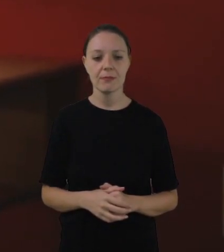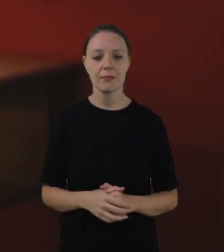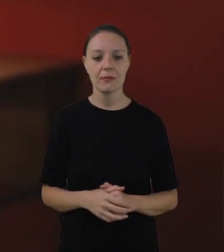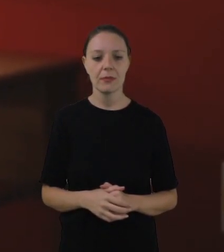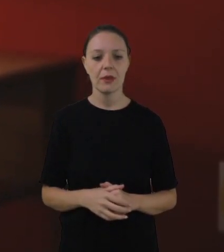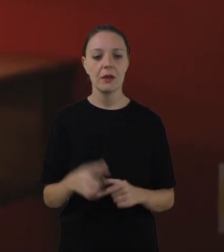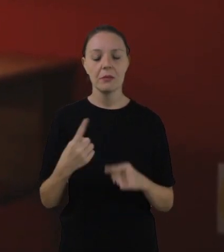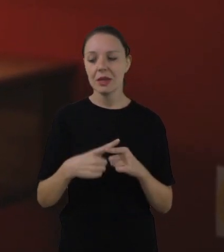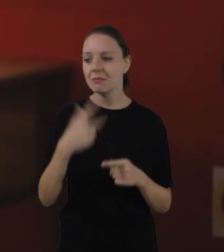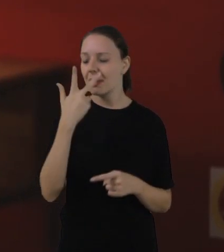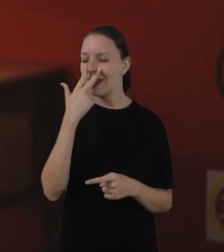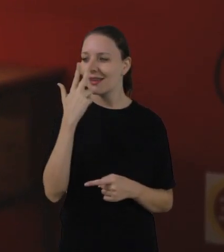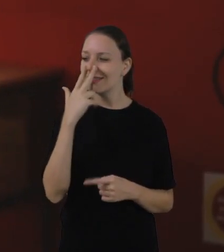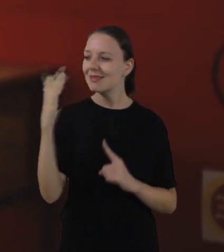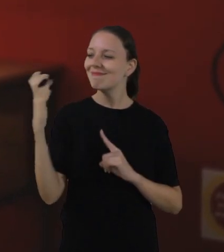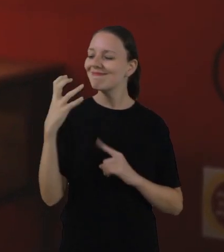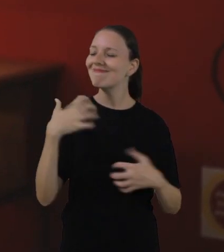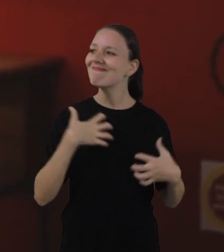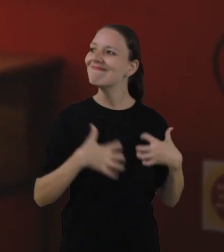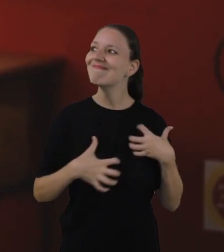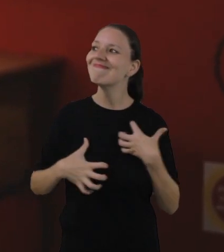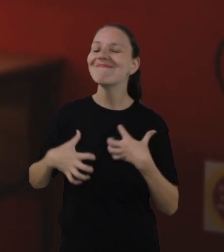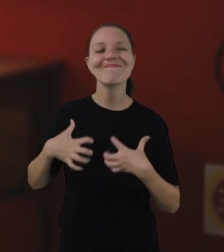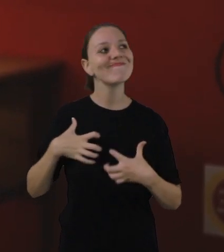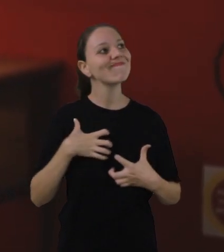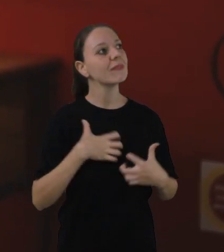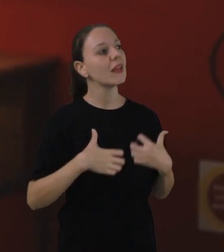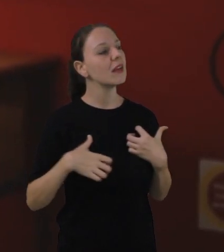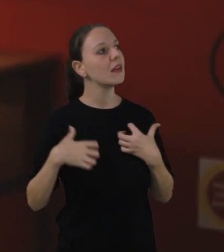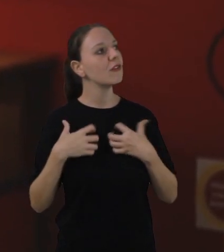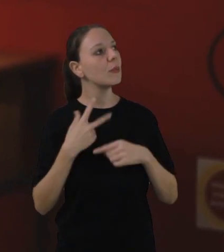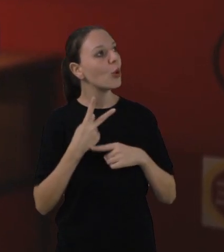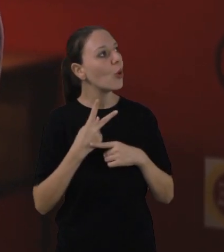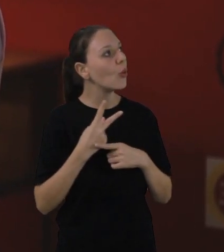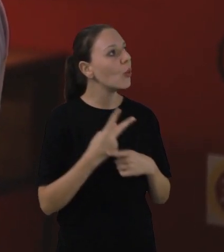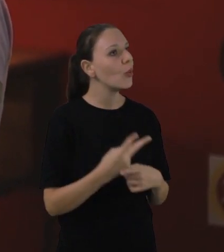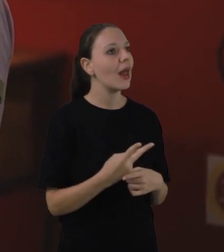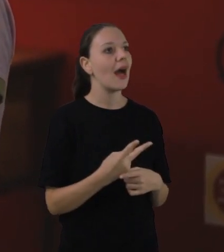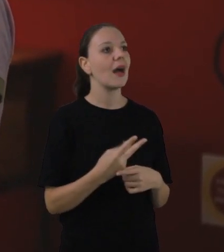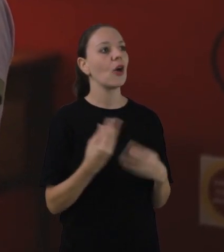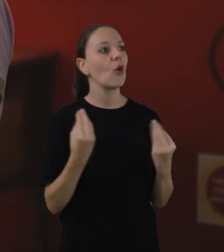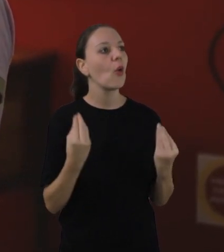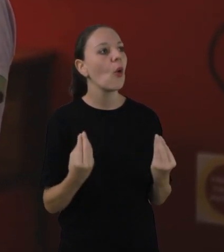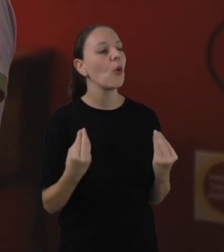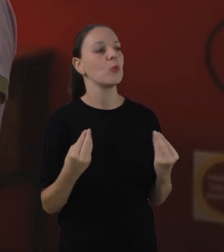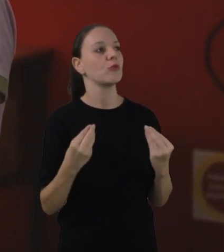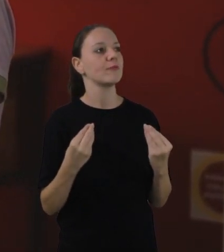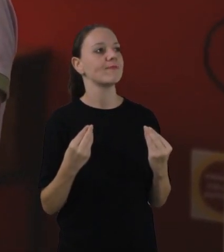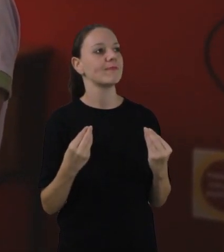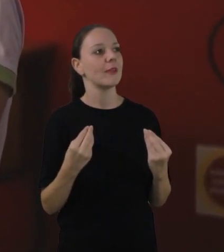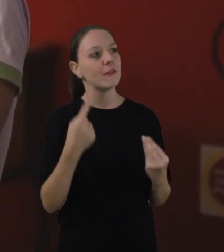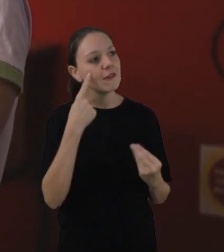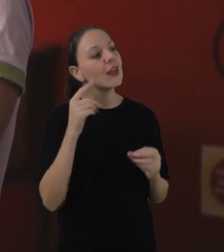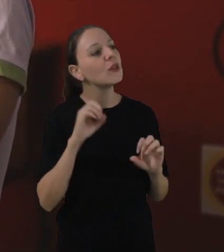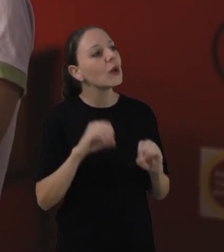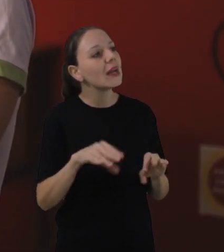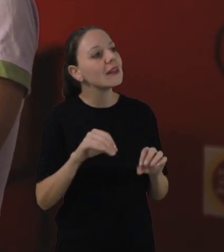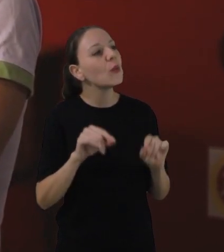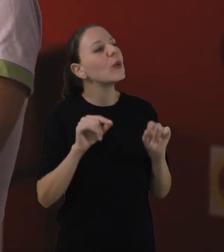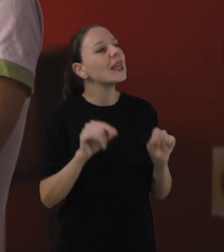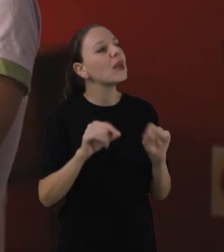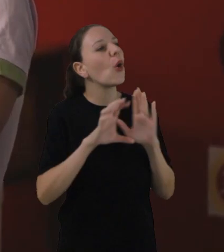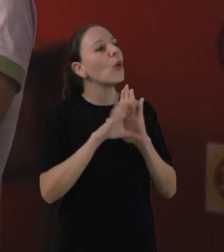borbulhando dentro de mim, e eu fui procurar alguma coisa onde eu pudesse, fui na raiz do negócio, ver o que é educação, então, qual